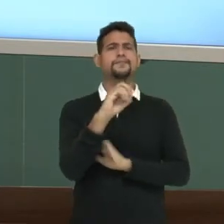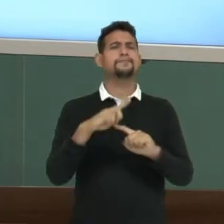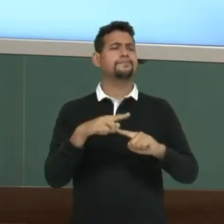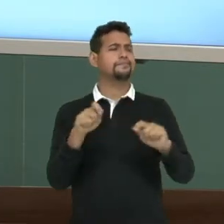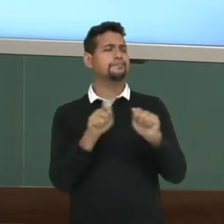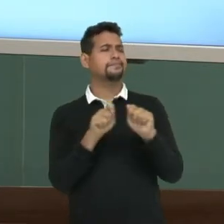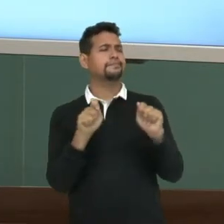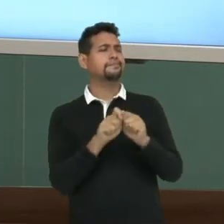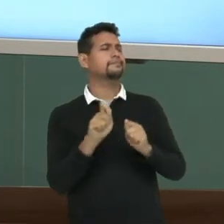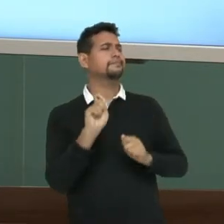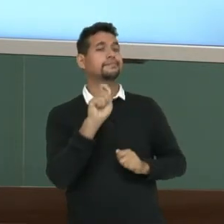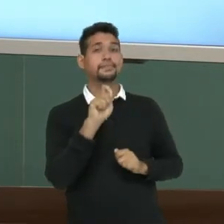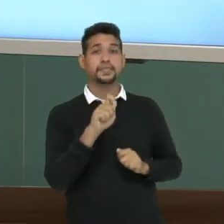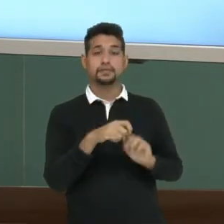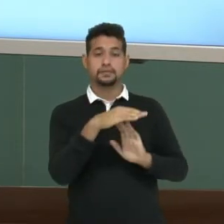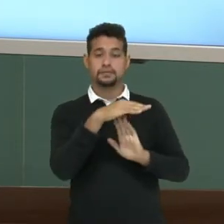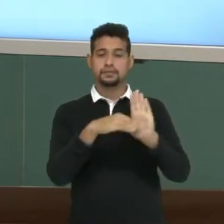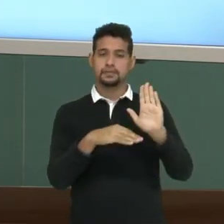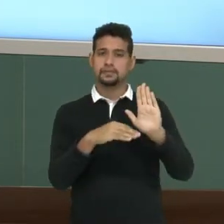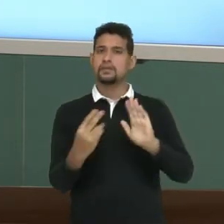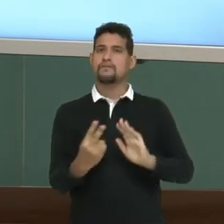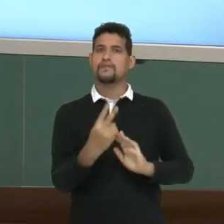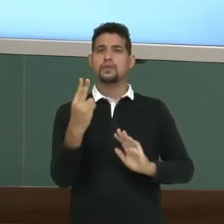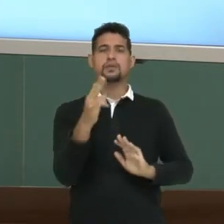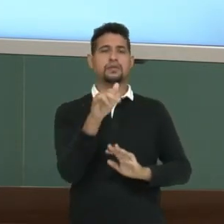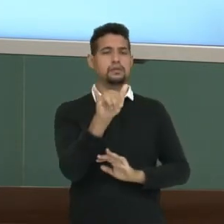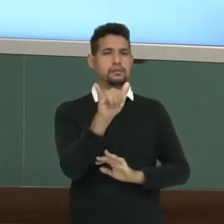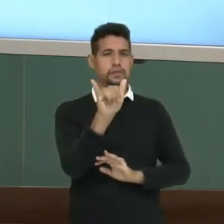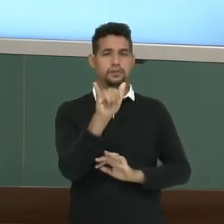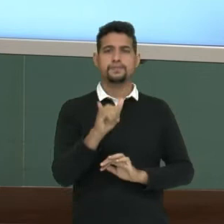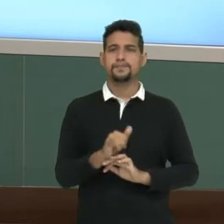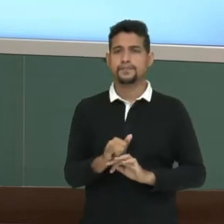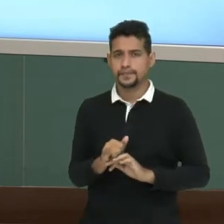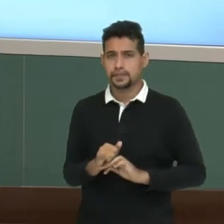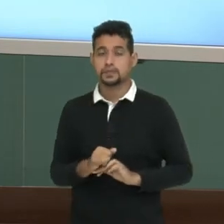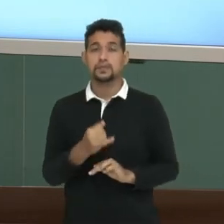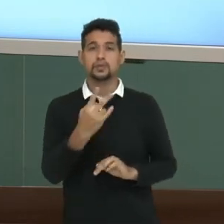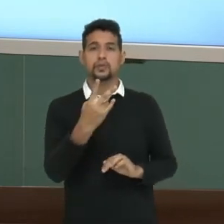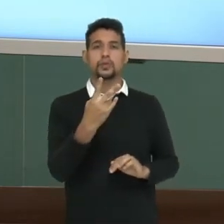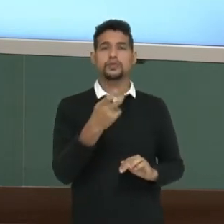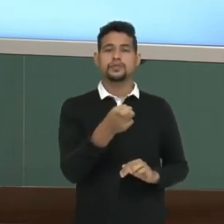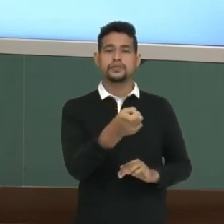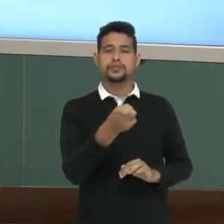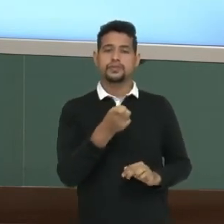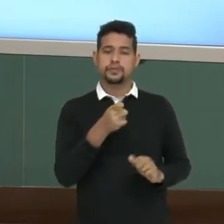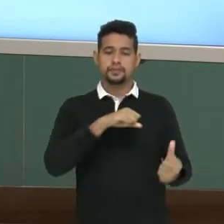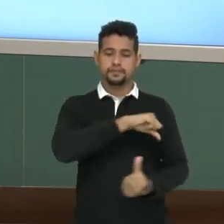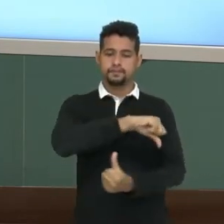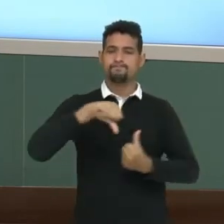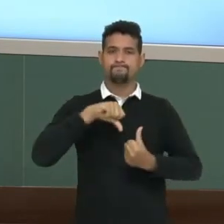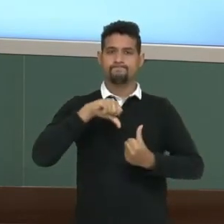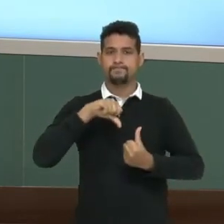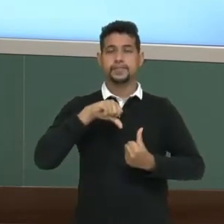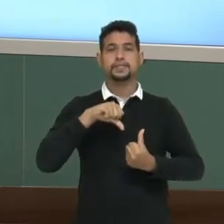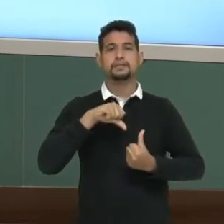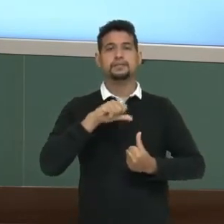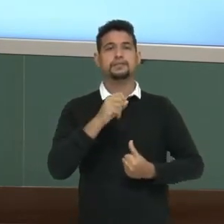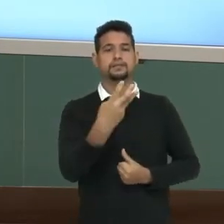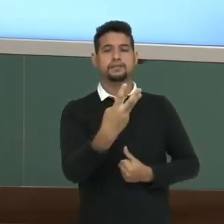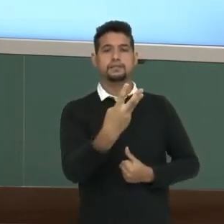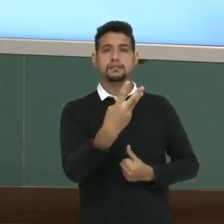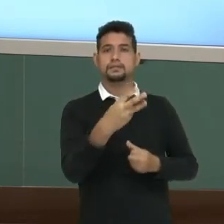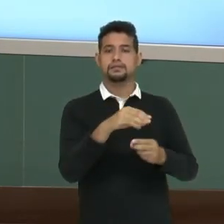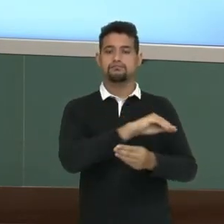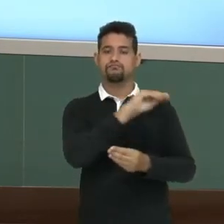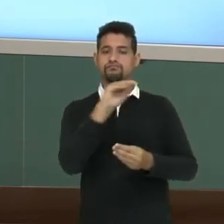fazer? Isolar o valor de y. Isolei aqui o valor de y, o 2x passou para o segundo membro com sinal trocado, o 3 passou para o